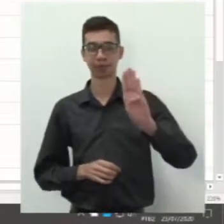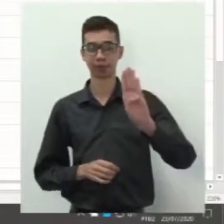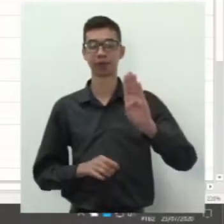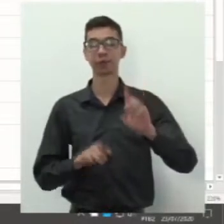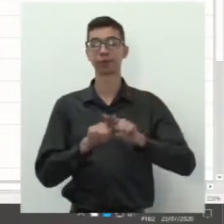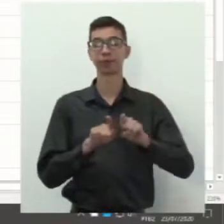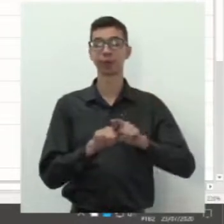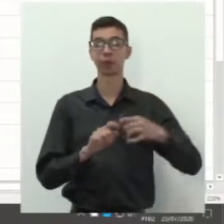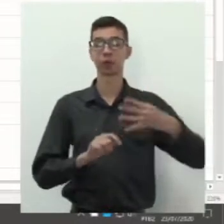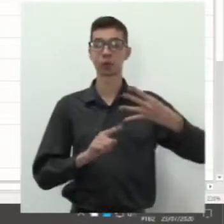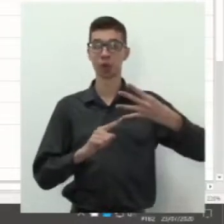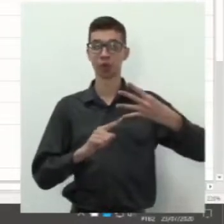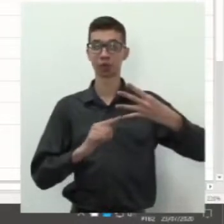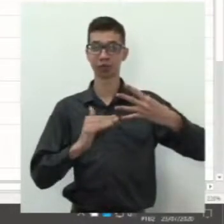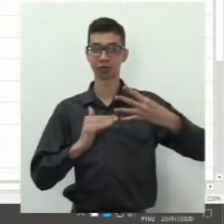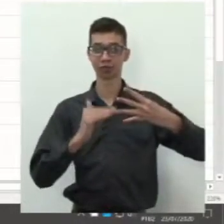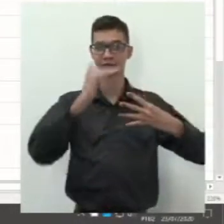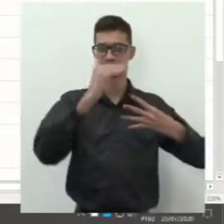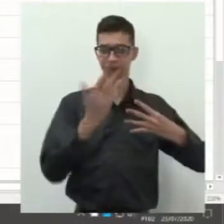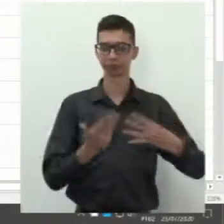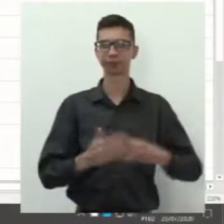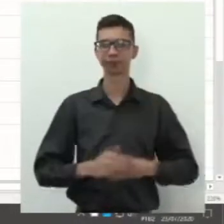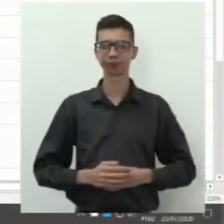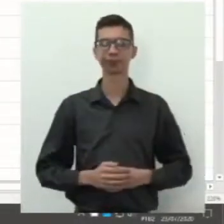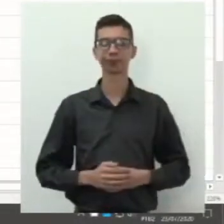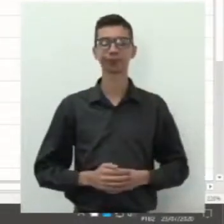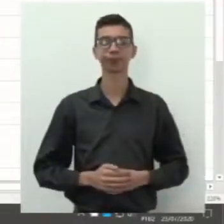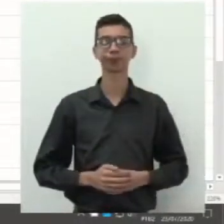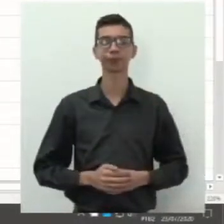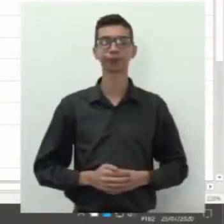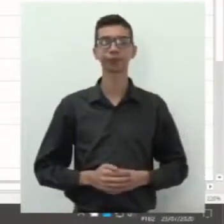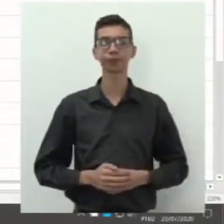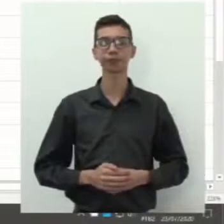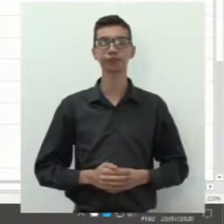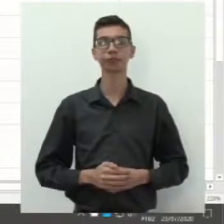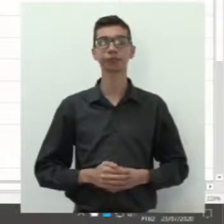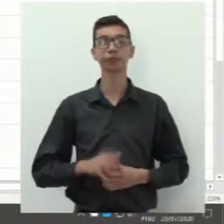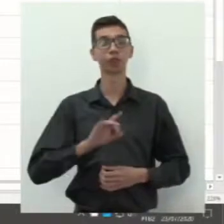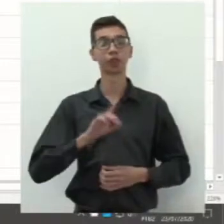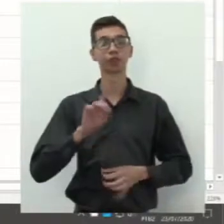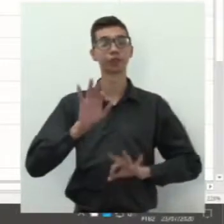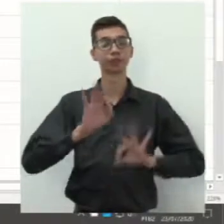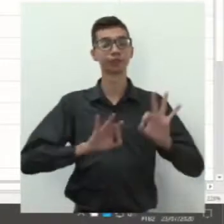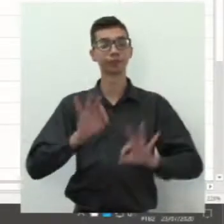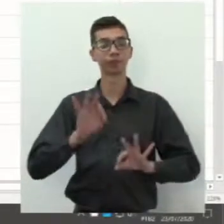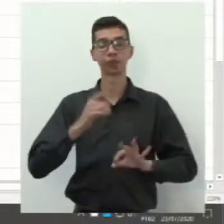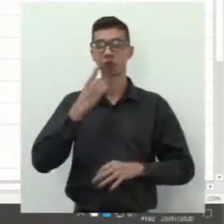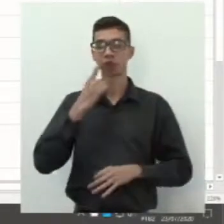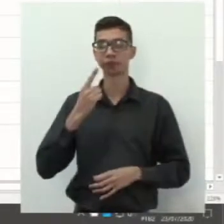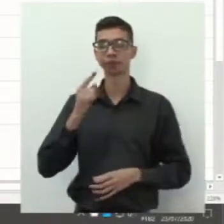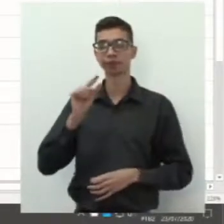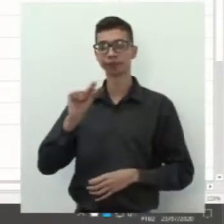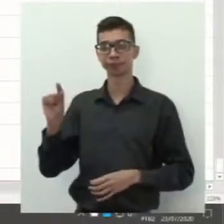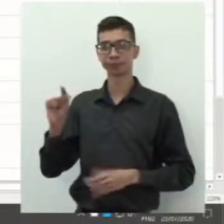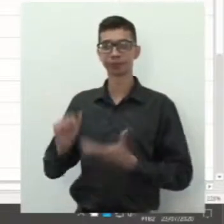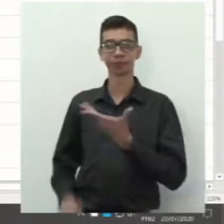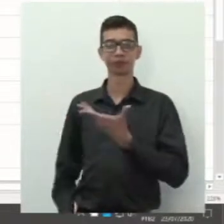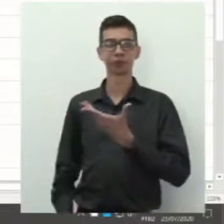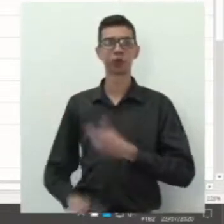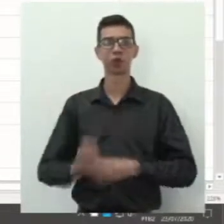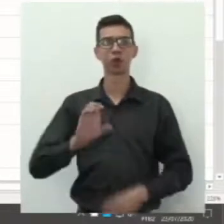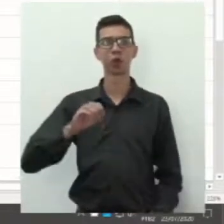Então, linha 3, 2 e 1. Então, é só você ajustar a seleção, vir em congelar painéis e clique em